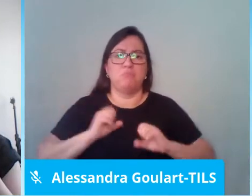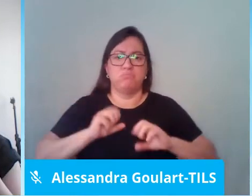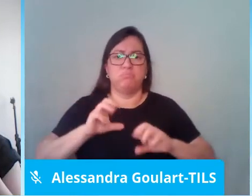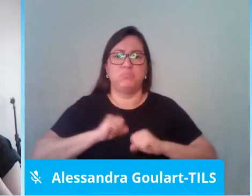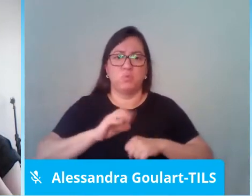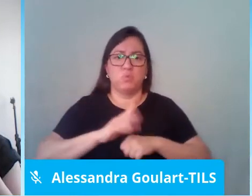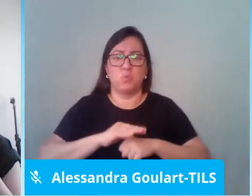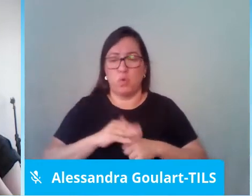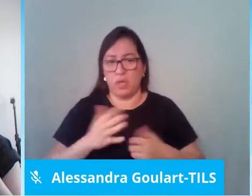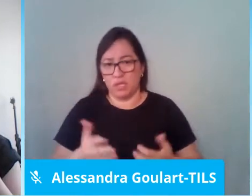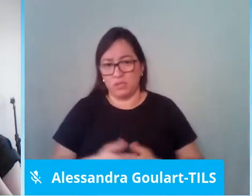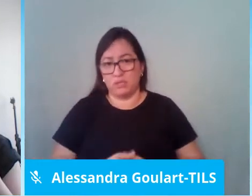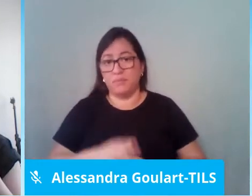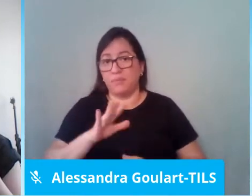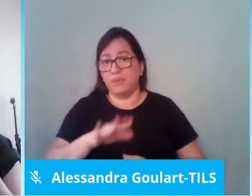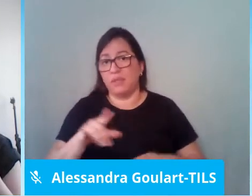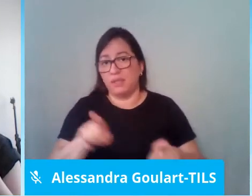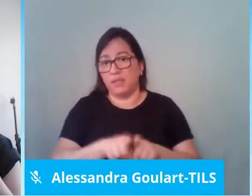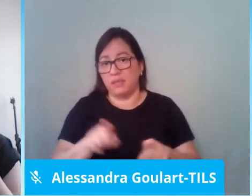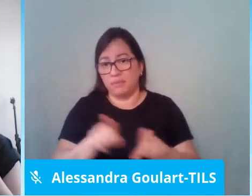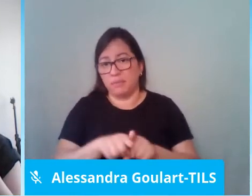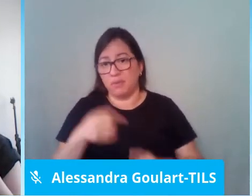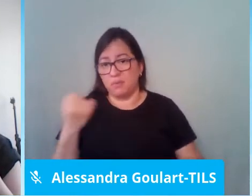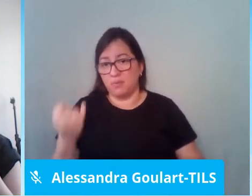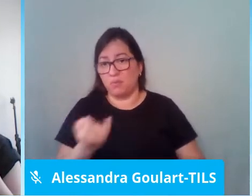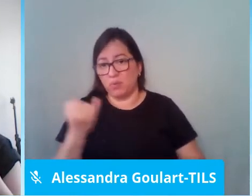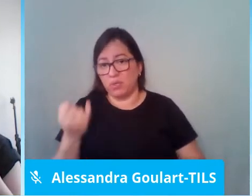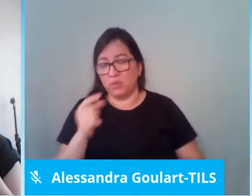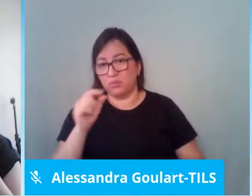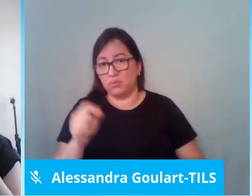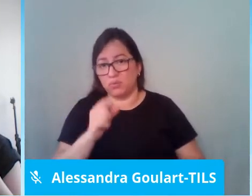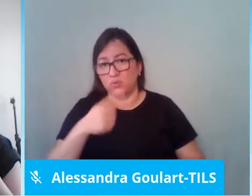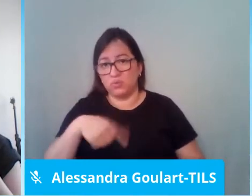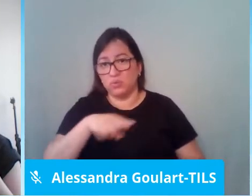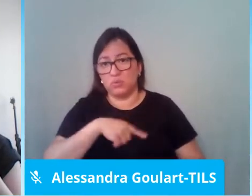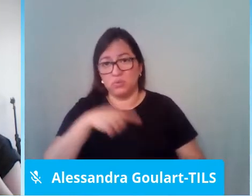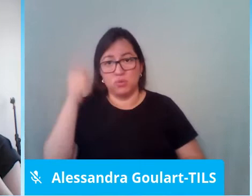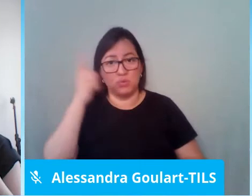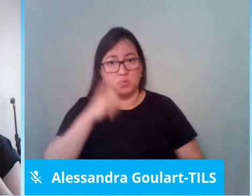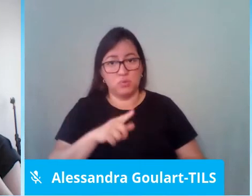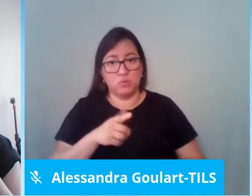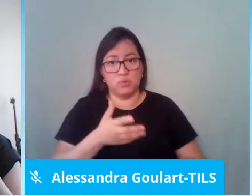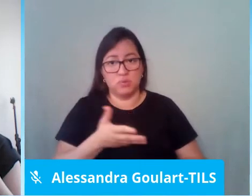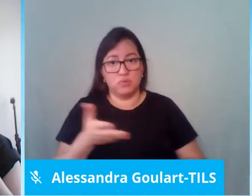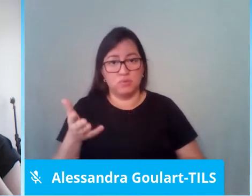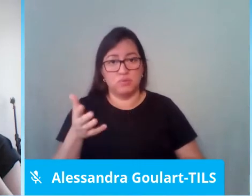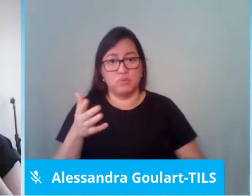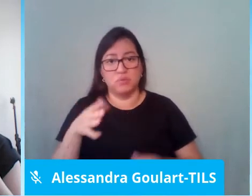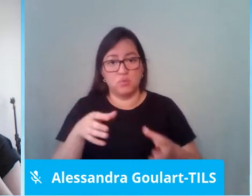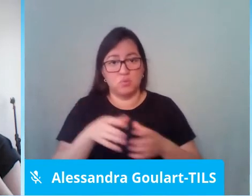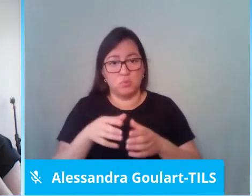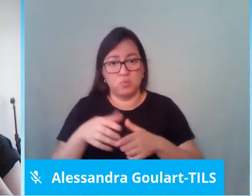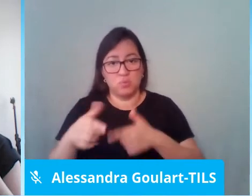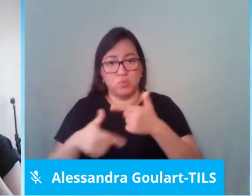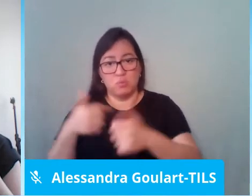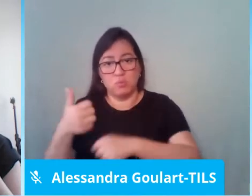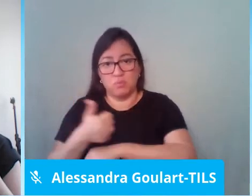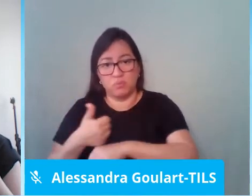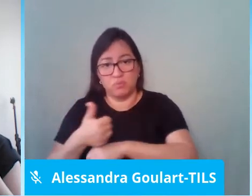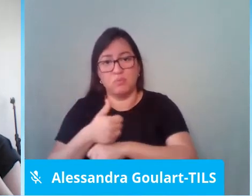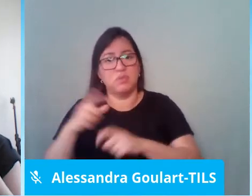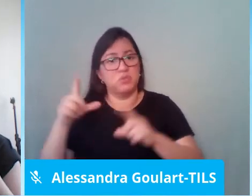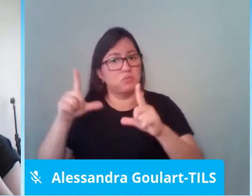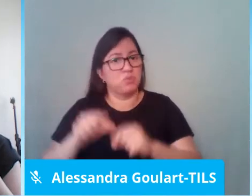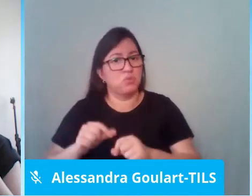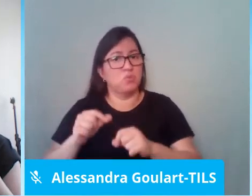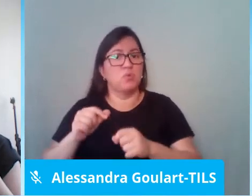importante também, nesse sentido, assim, que a gente consiga trabalhar com todas as nossas equipes para diminuir o preconceito